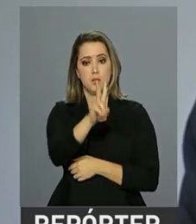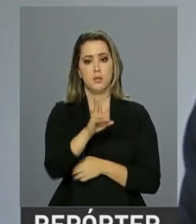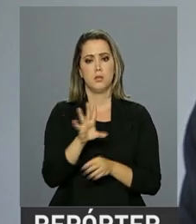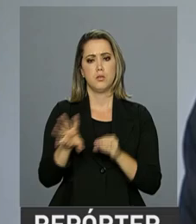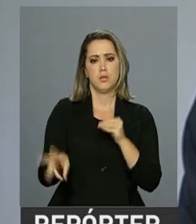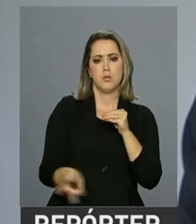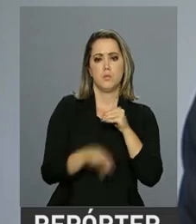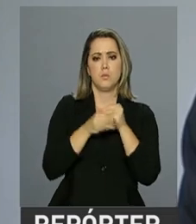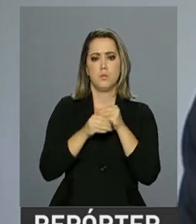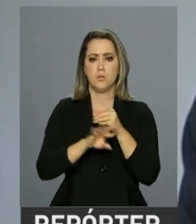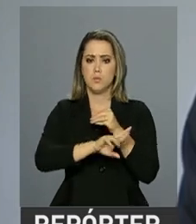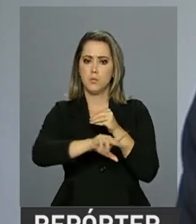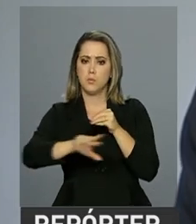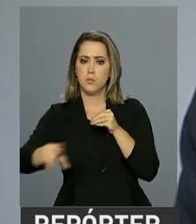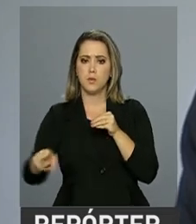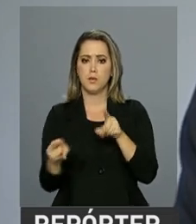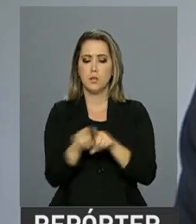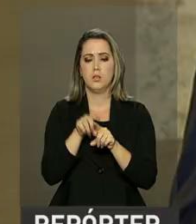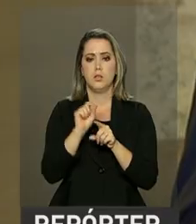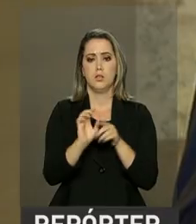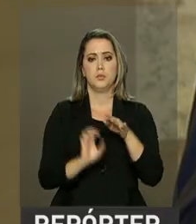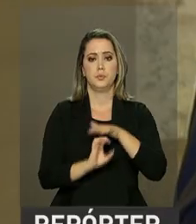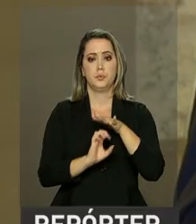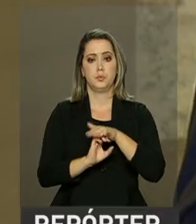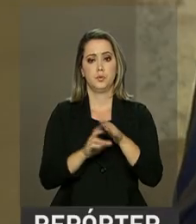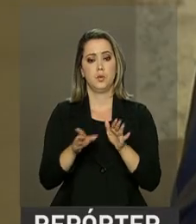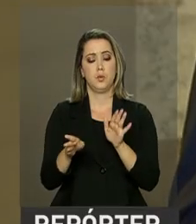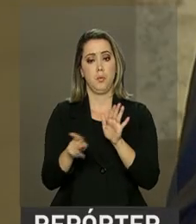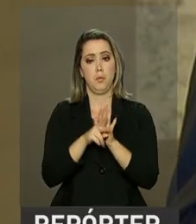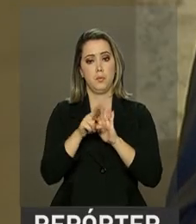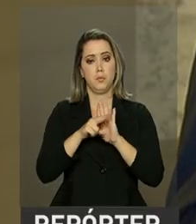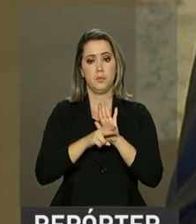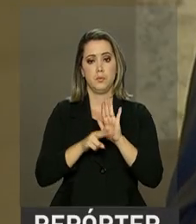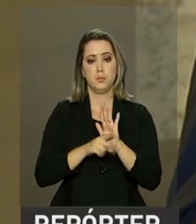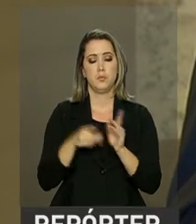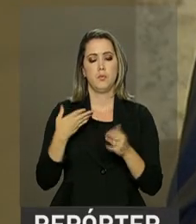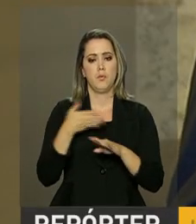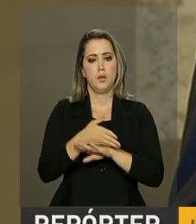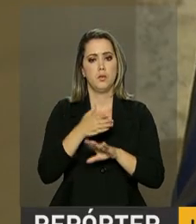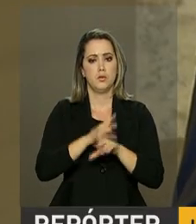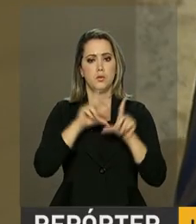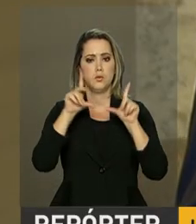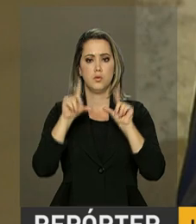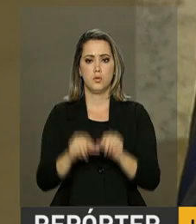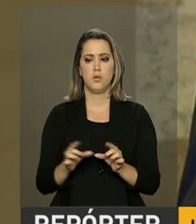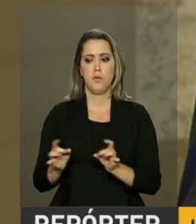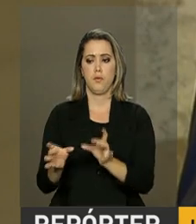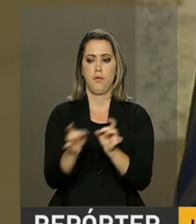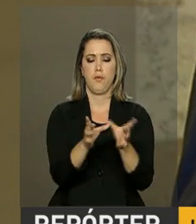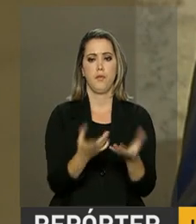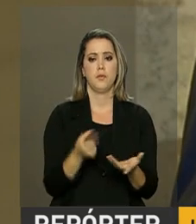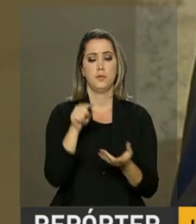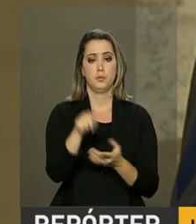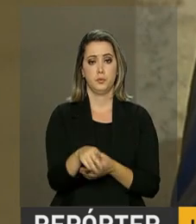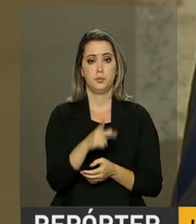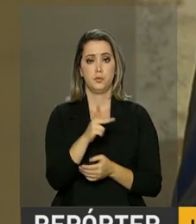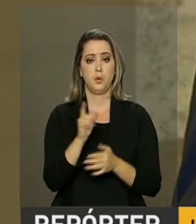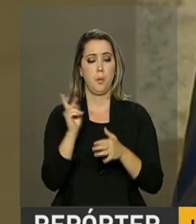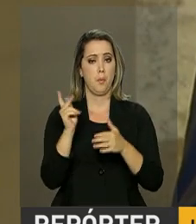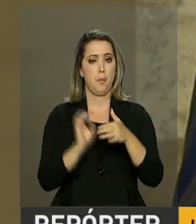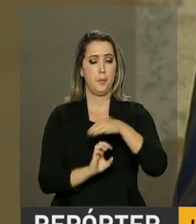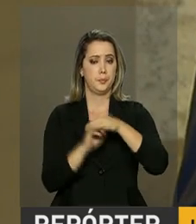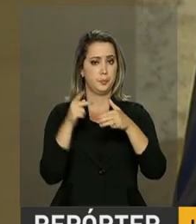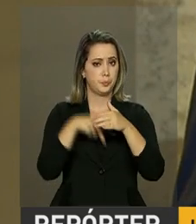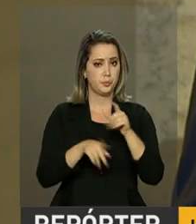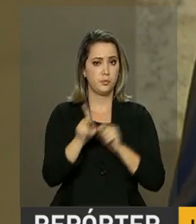implementado e muitas vezes está hospitalizado dentro do plano de desinvestimentos que a venda de ativos da companhia pedro parente afirmou que